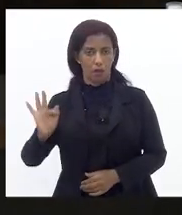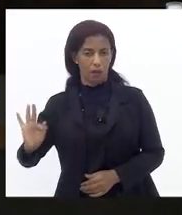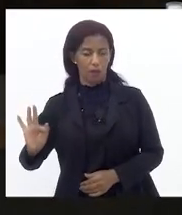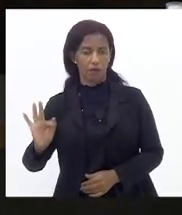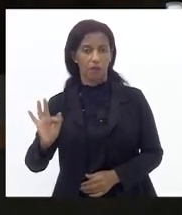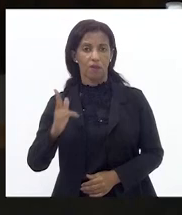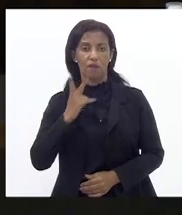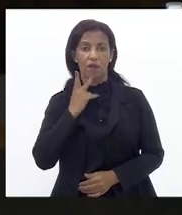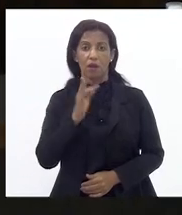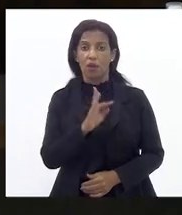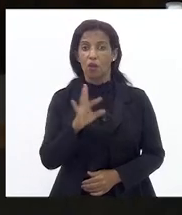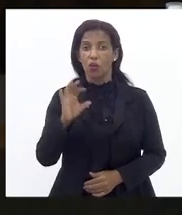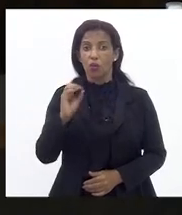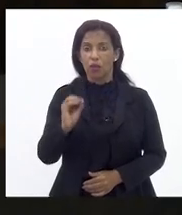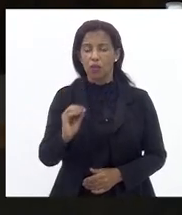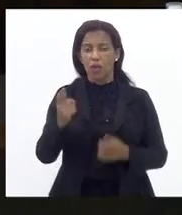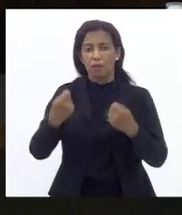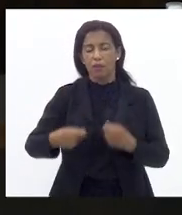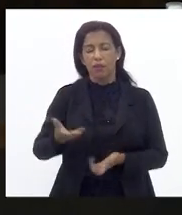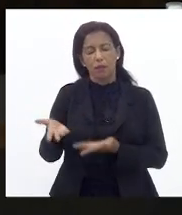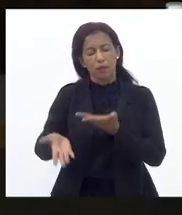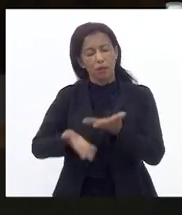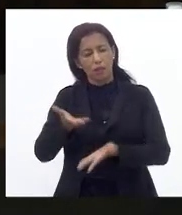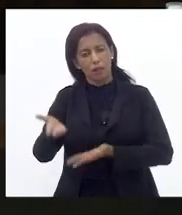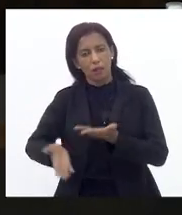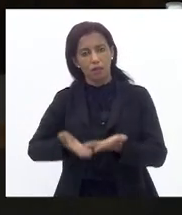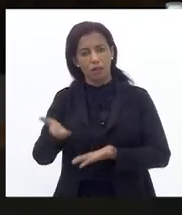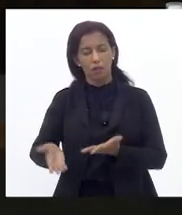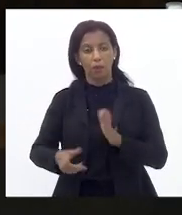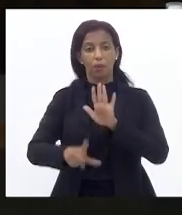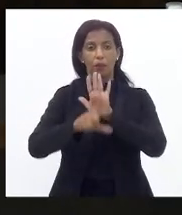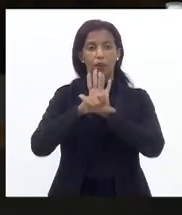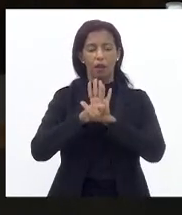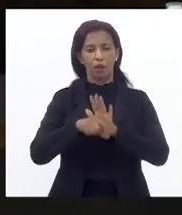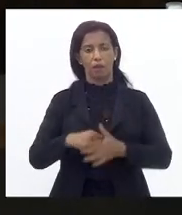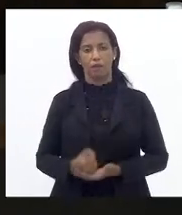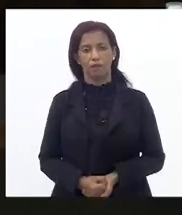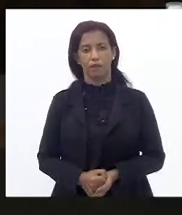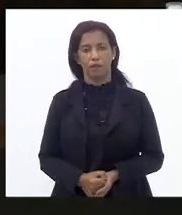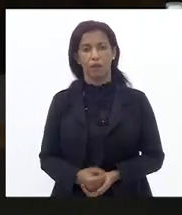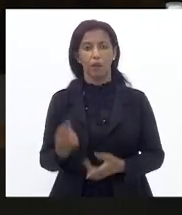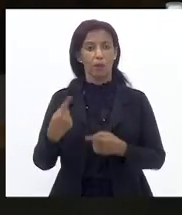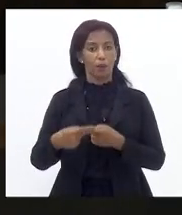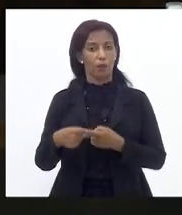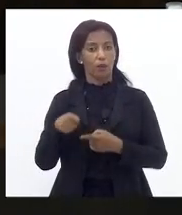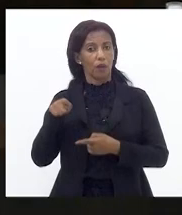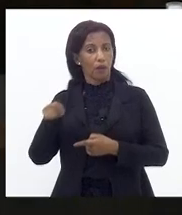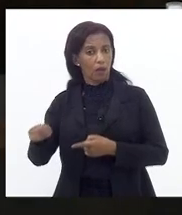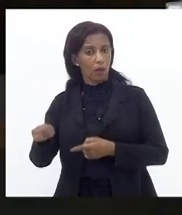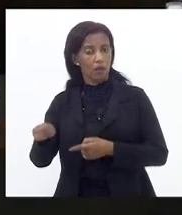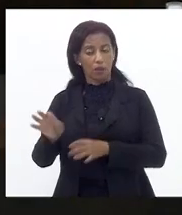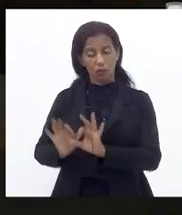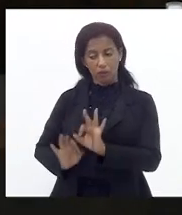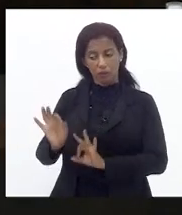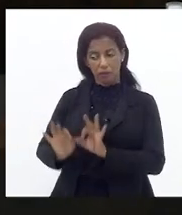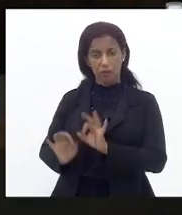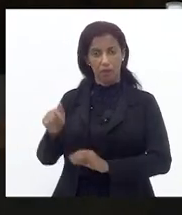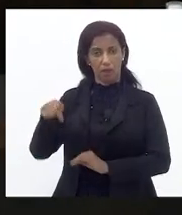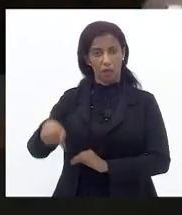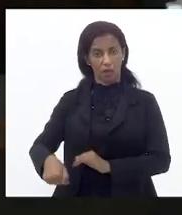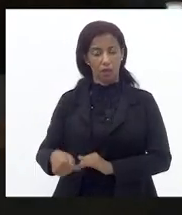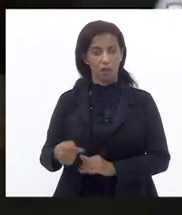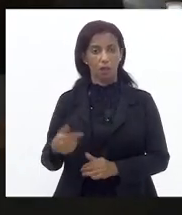dizendo que o triénio tem que ser tratado por lei porque aquilo que a gente fizer aqui